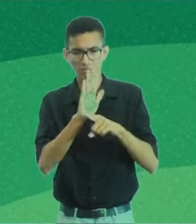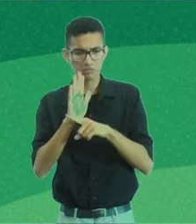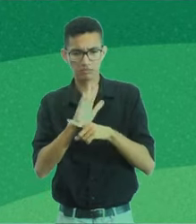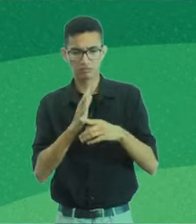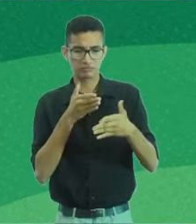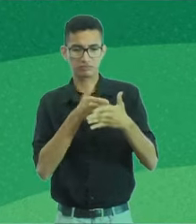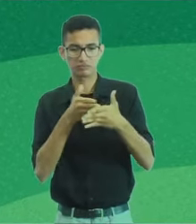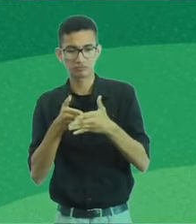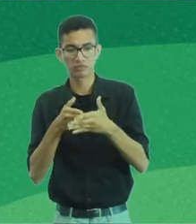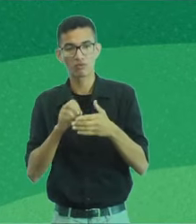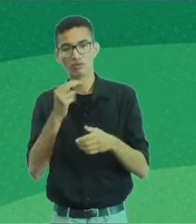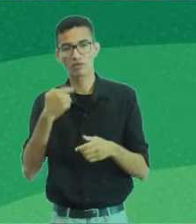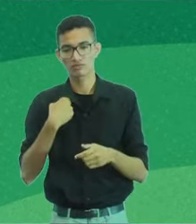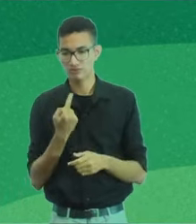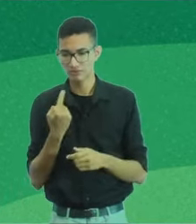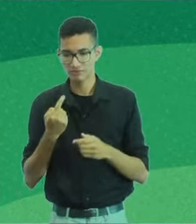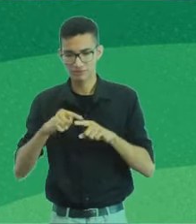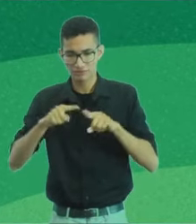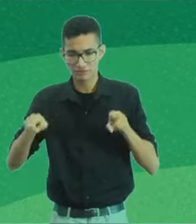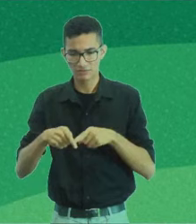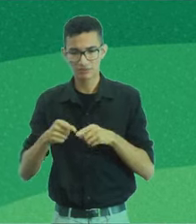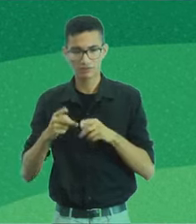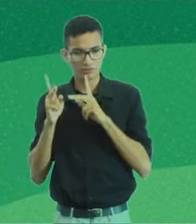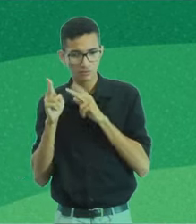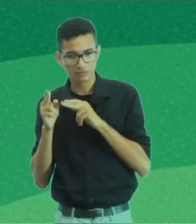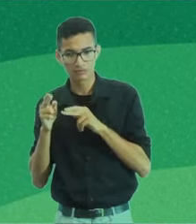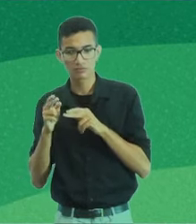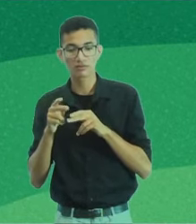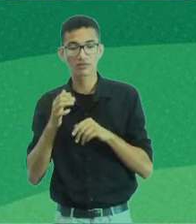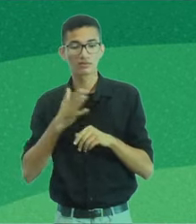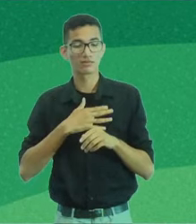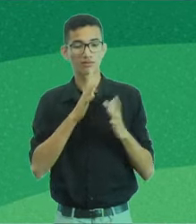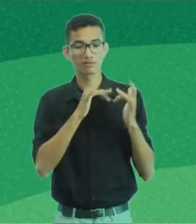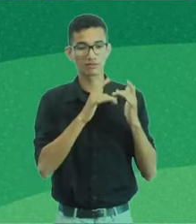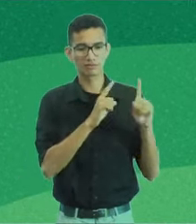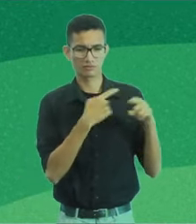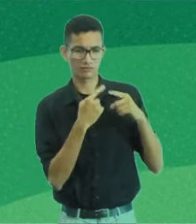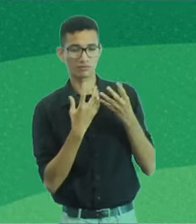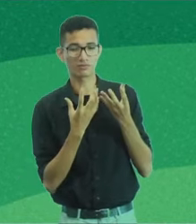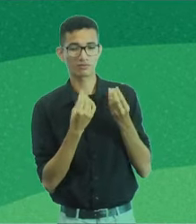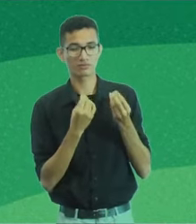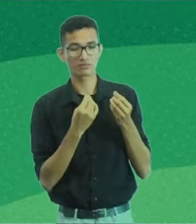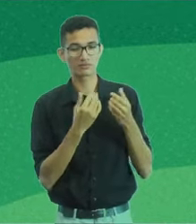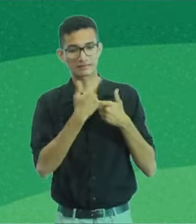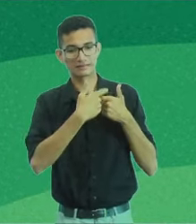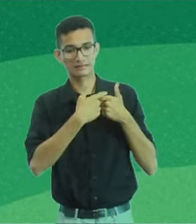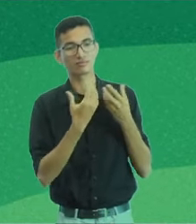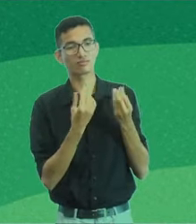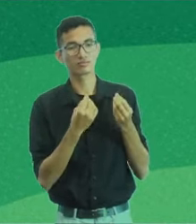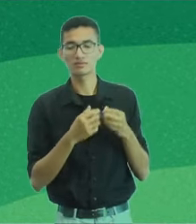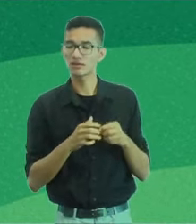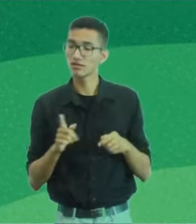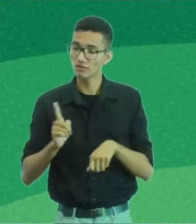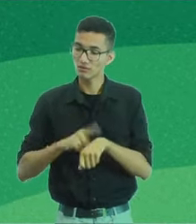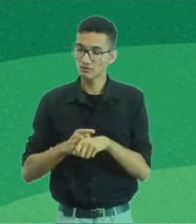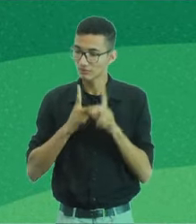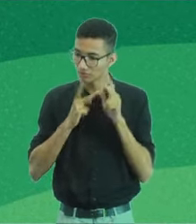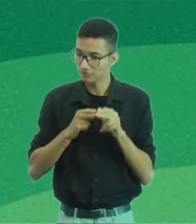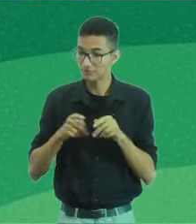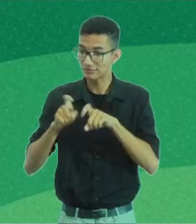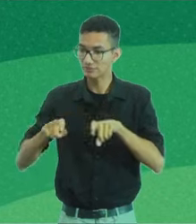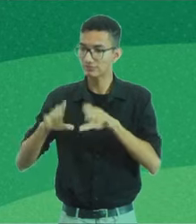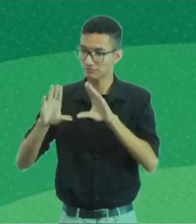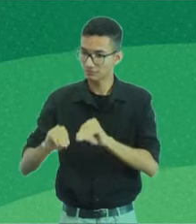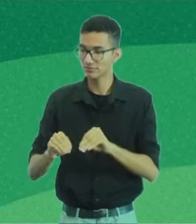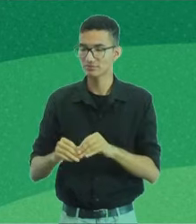sou eu sozinho dentro do quarto a minha namorada briga bastante comigo por conta disso inclusive tá na hora de dormir sai do